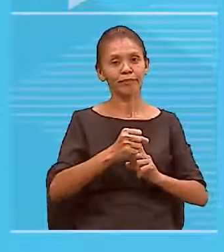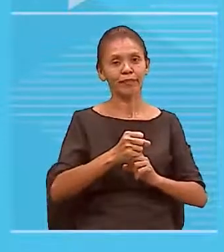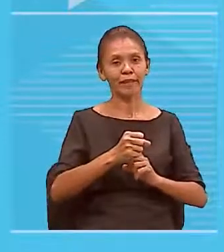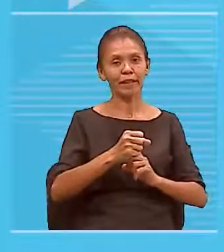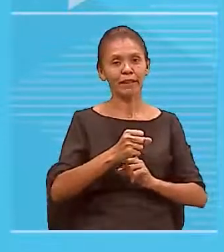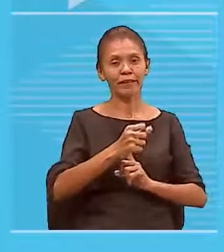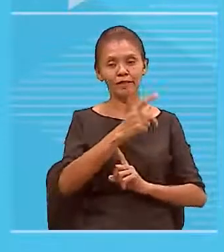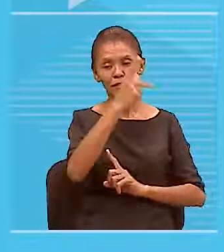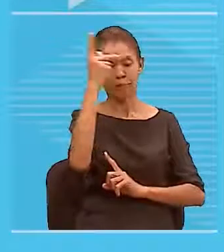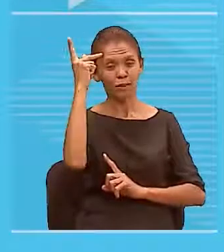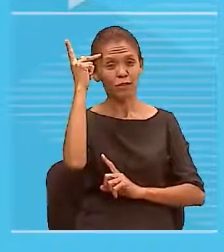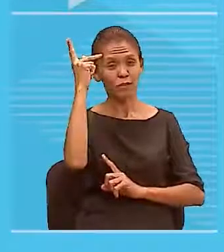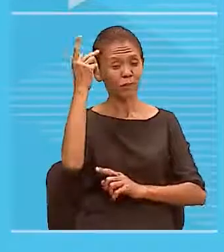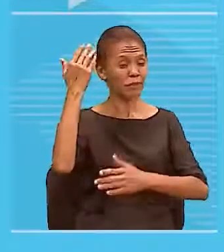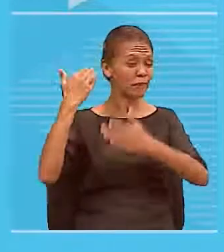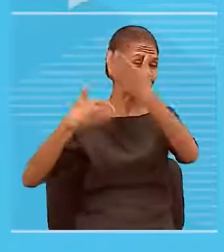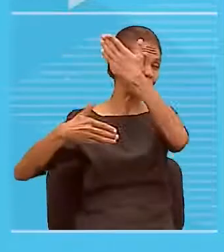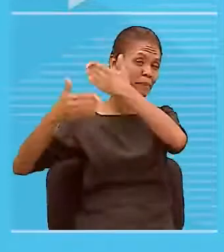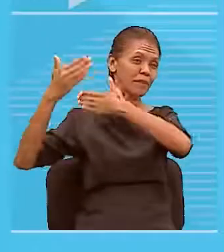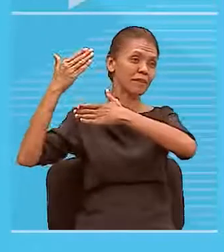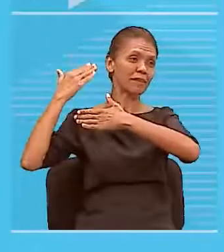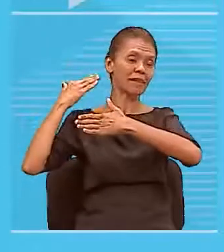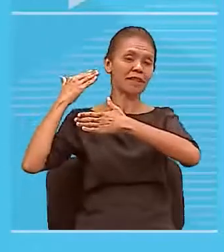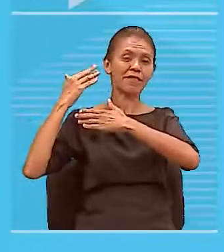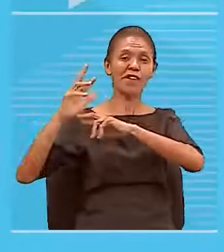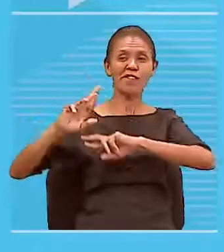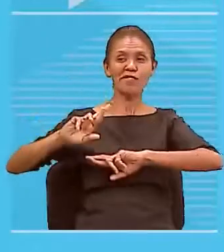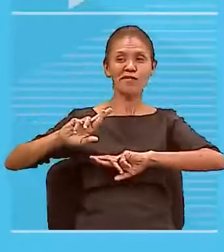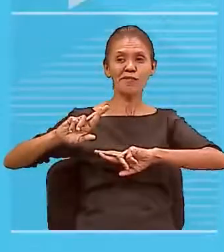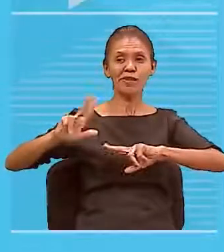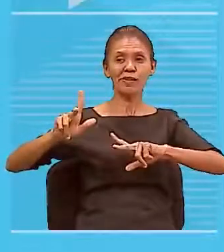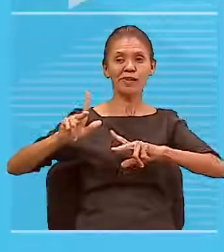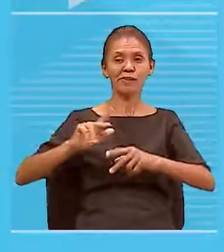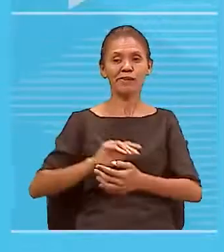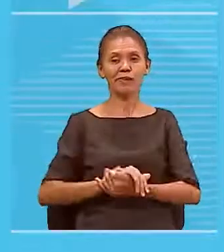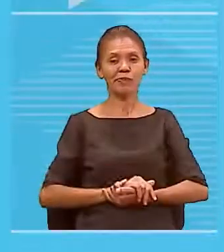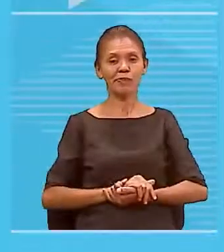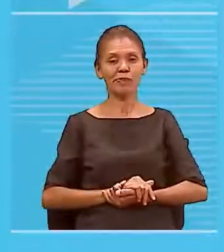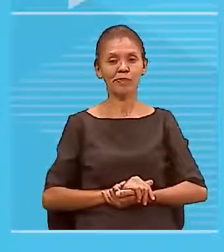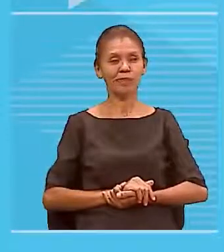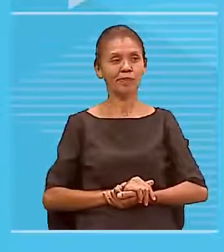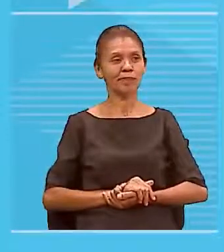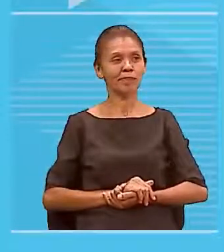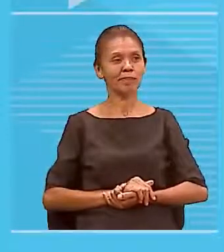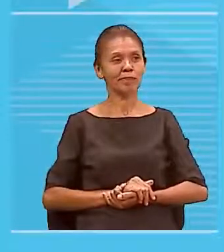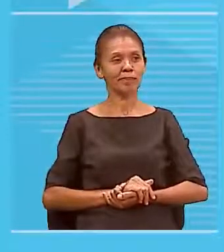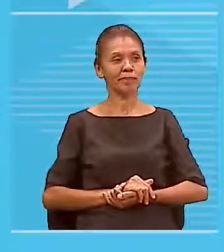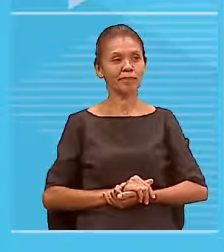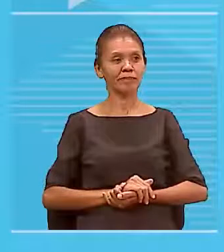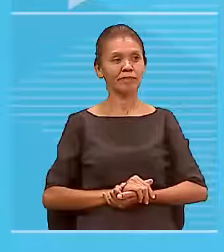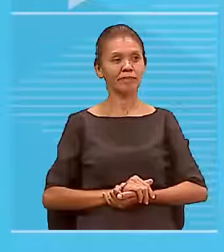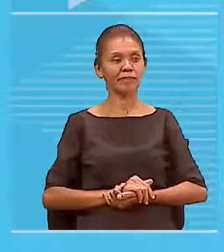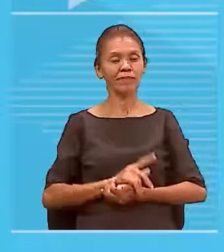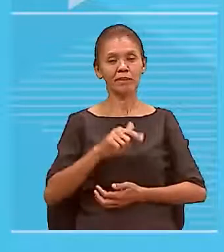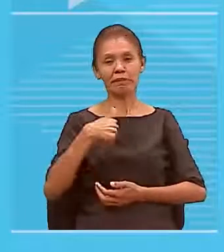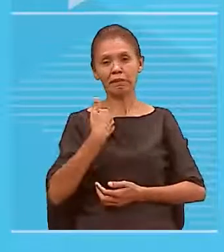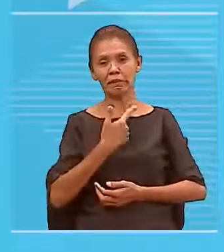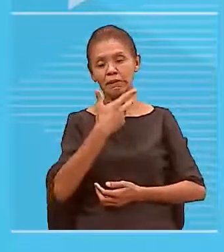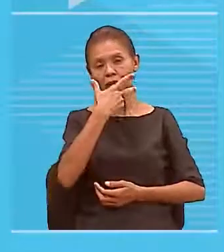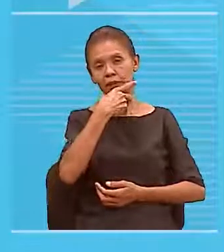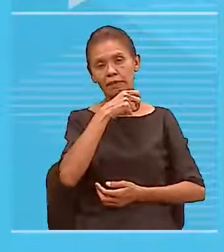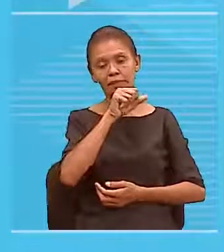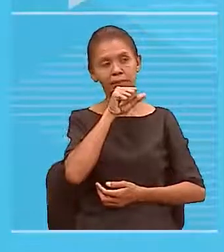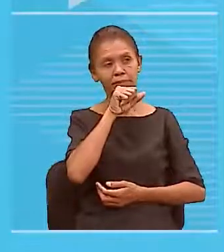né pessoal mais antigo assim os nossos pais né